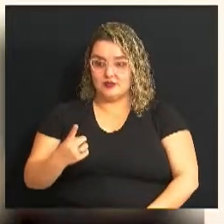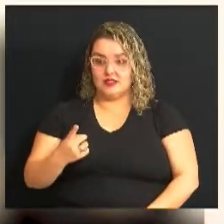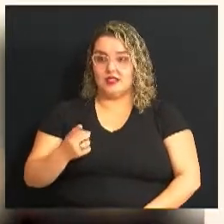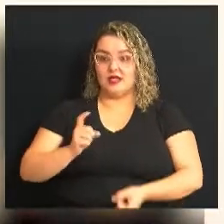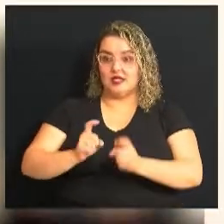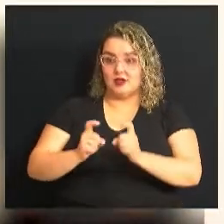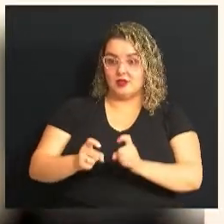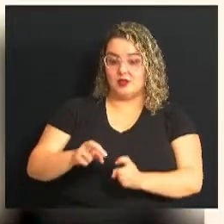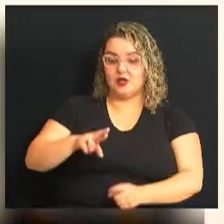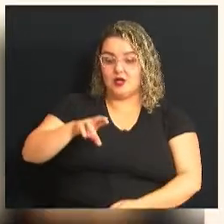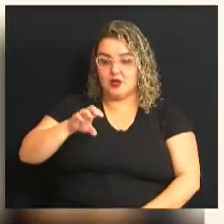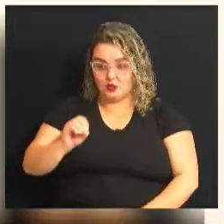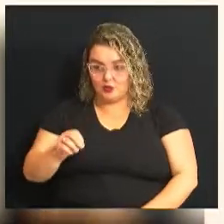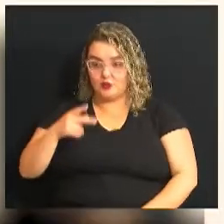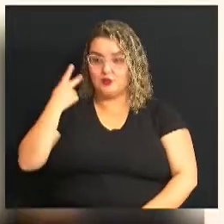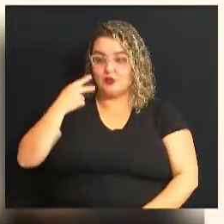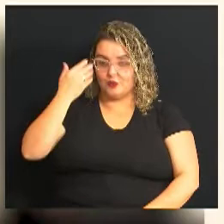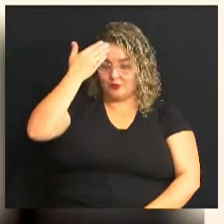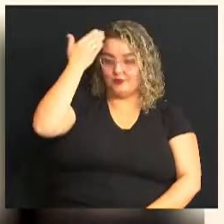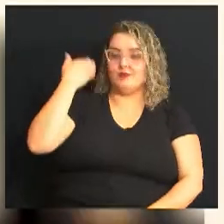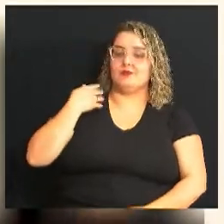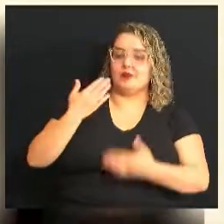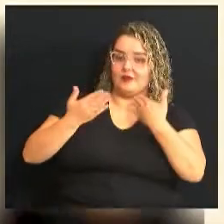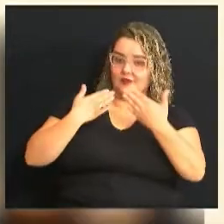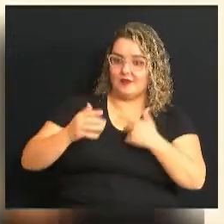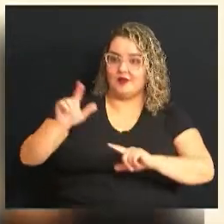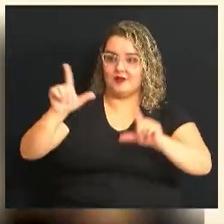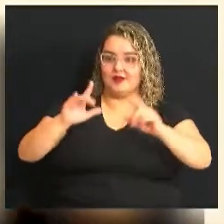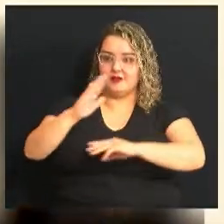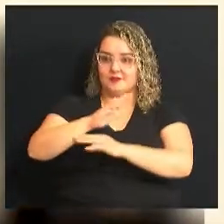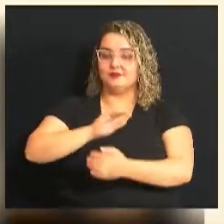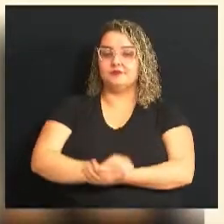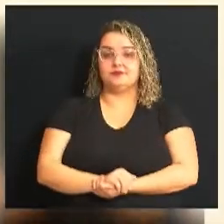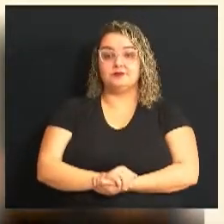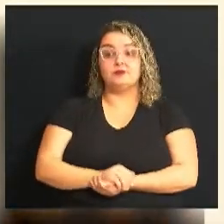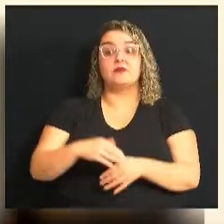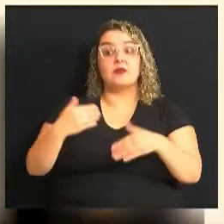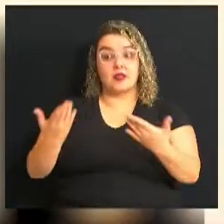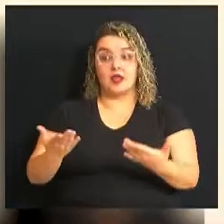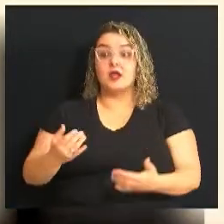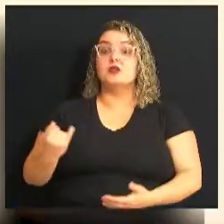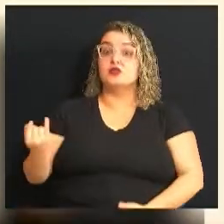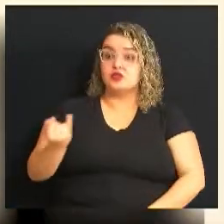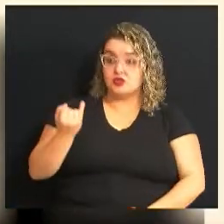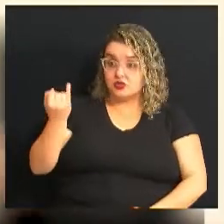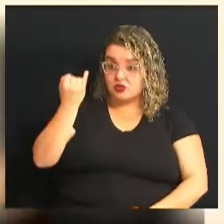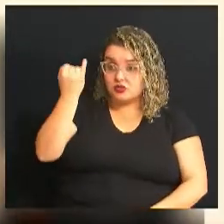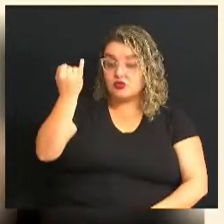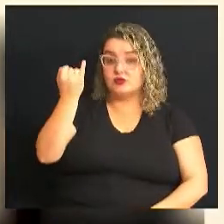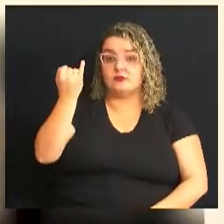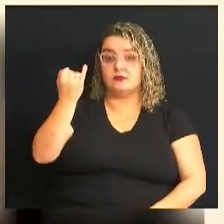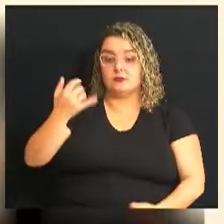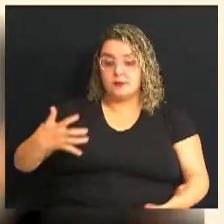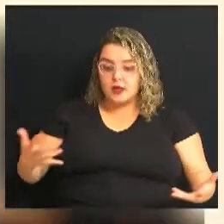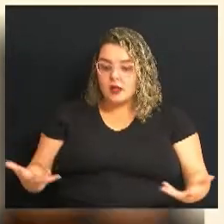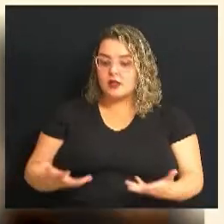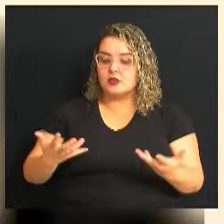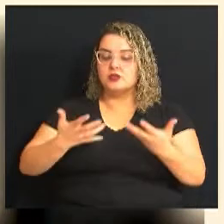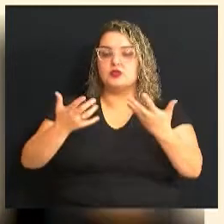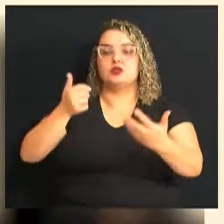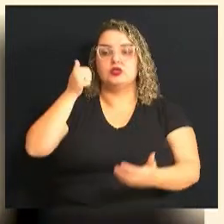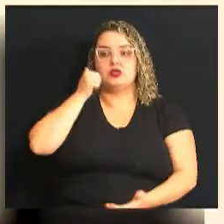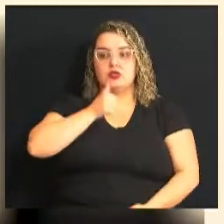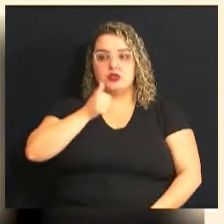ordinária, Débora Palermo falou com a TV Câmara. Isso eu acho de extrema importância para incentivar as mulheres,